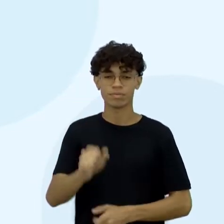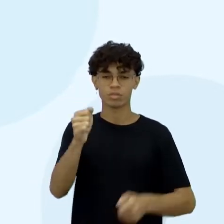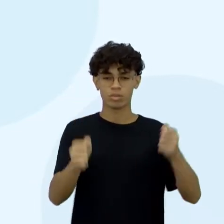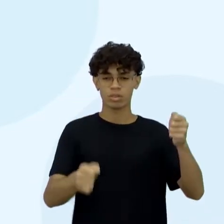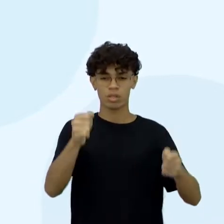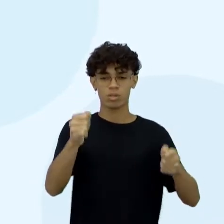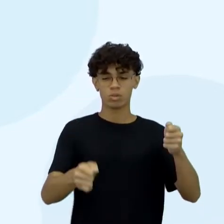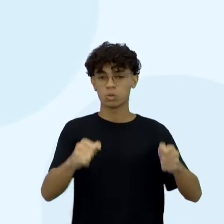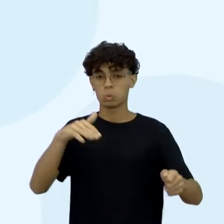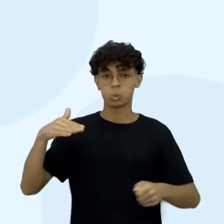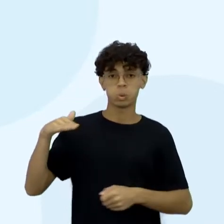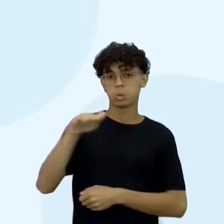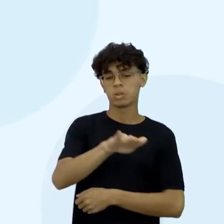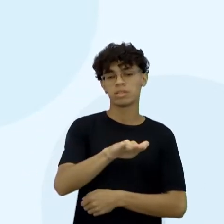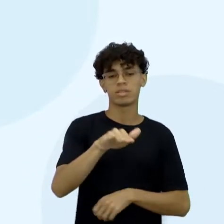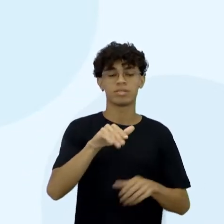de